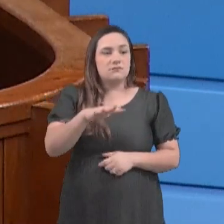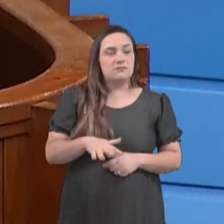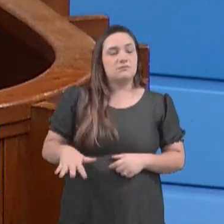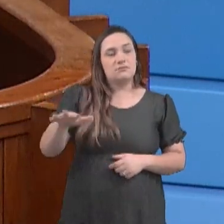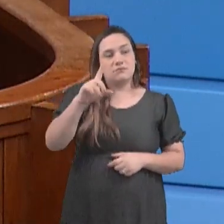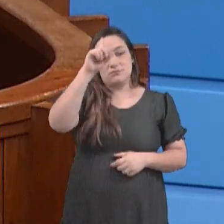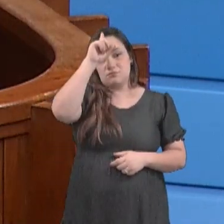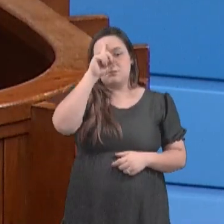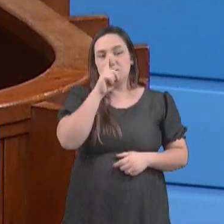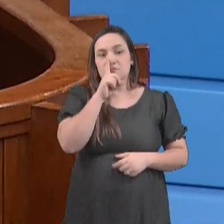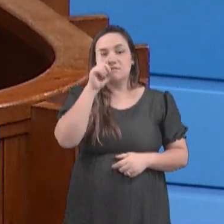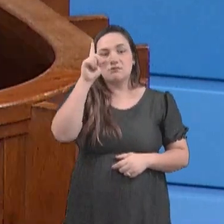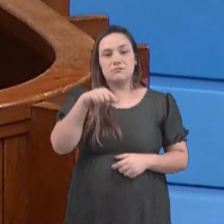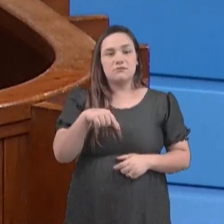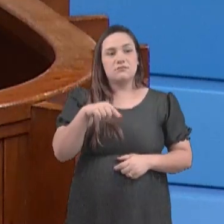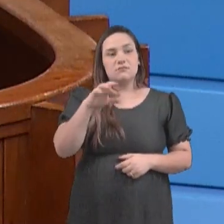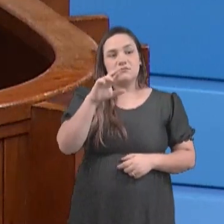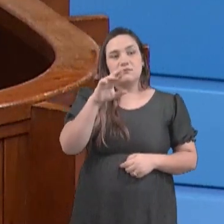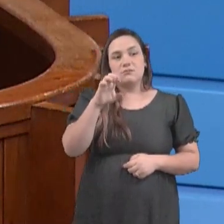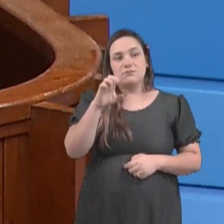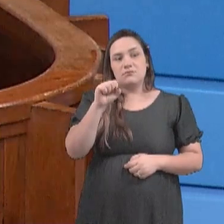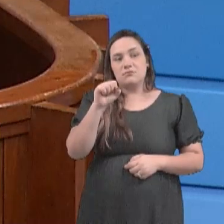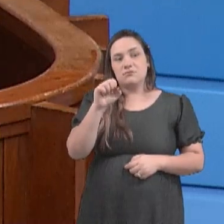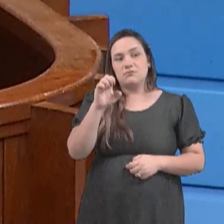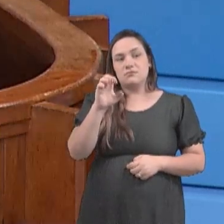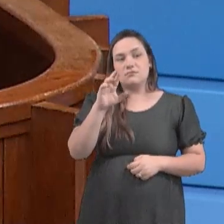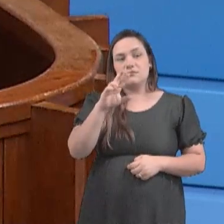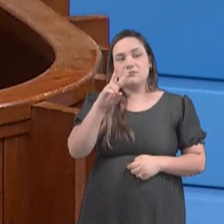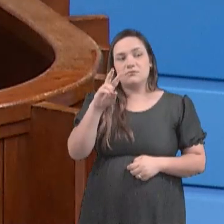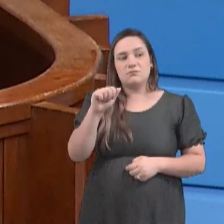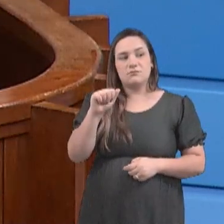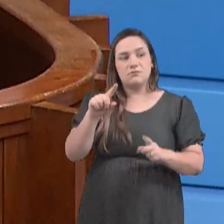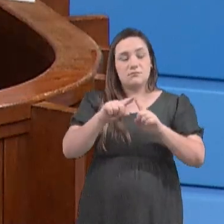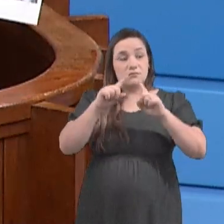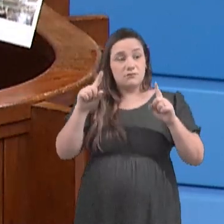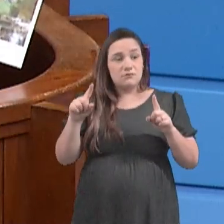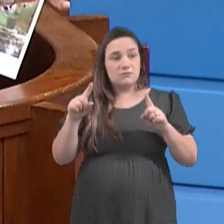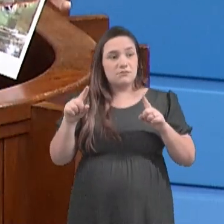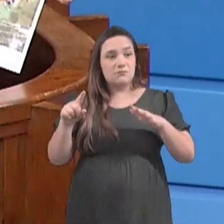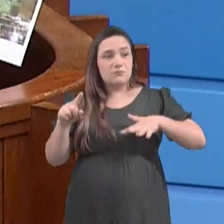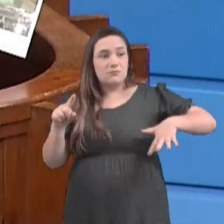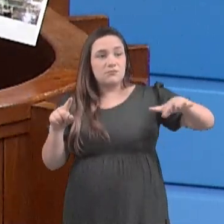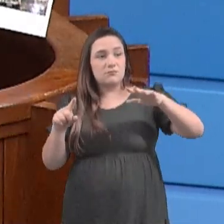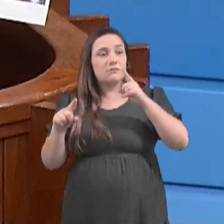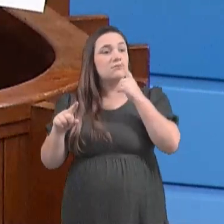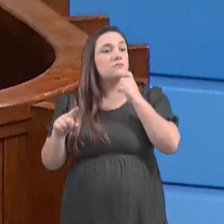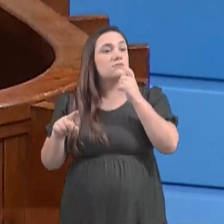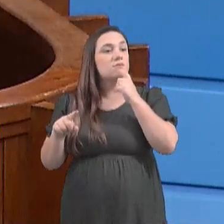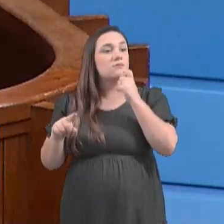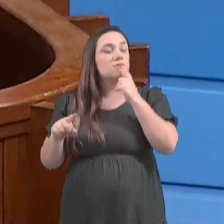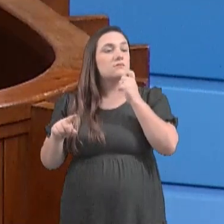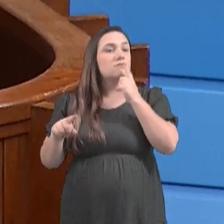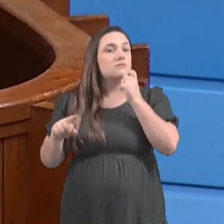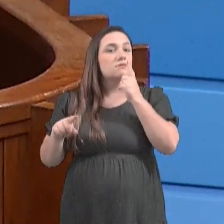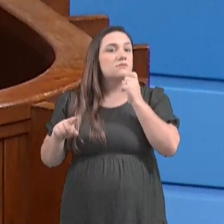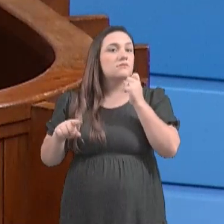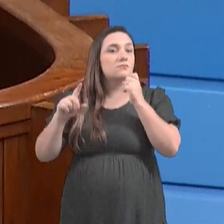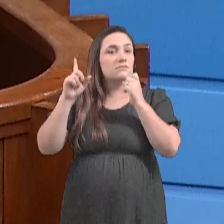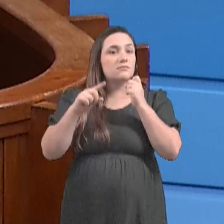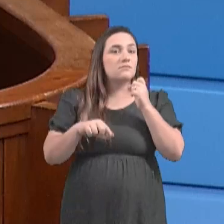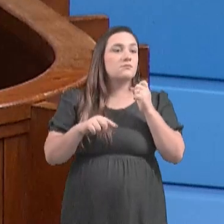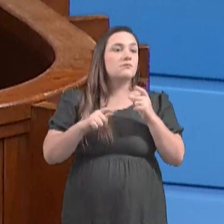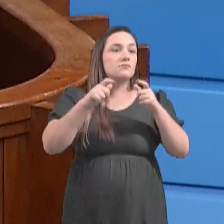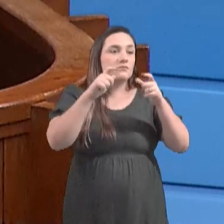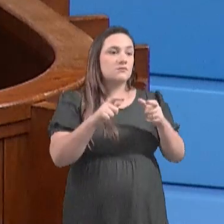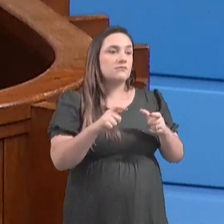é justamente a reserva e a parte vermelha é a zona de amortecimento